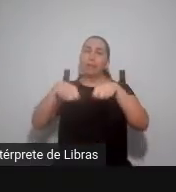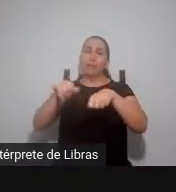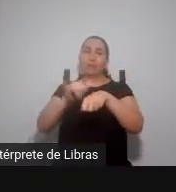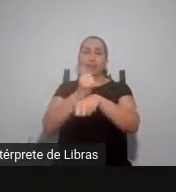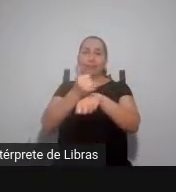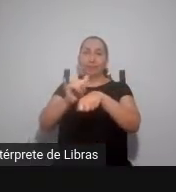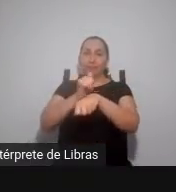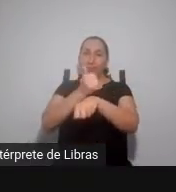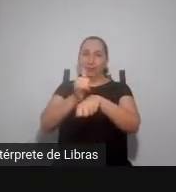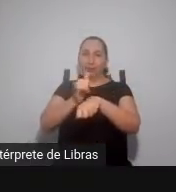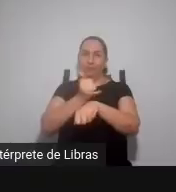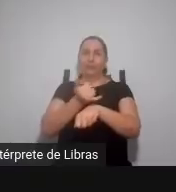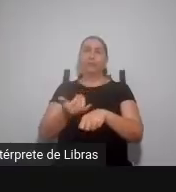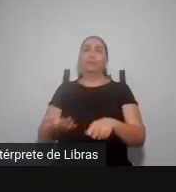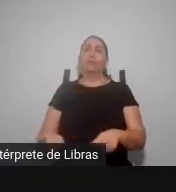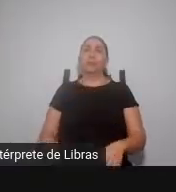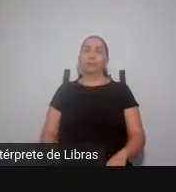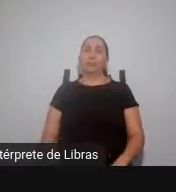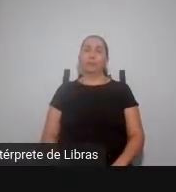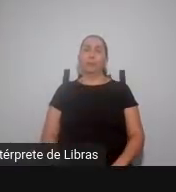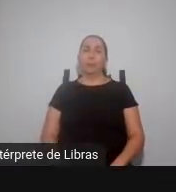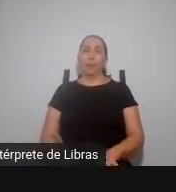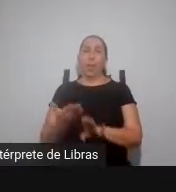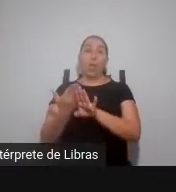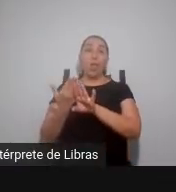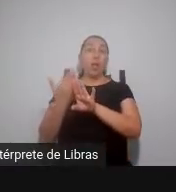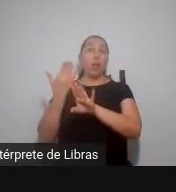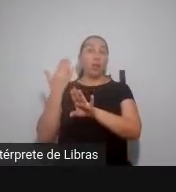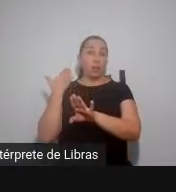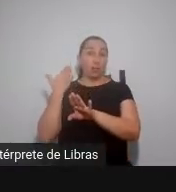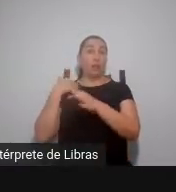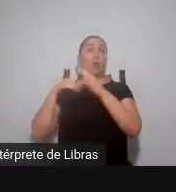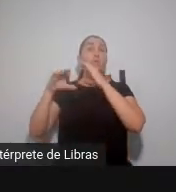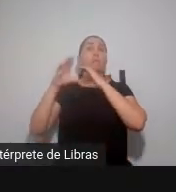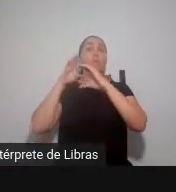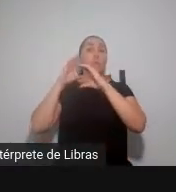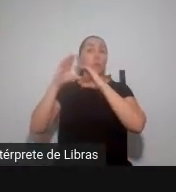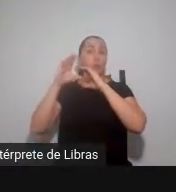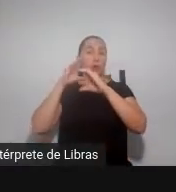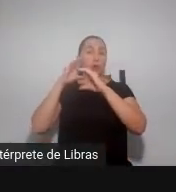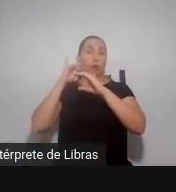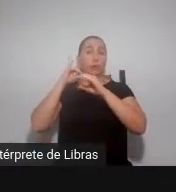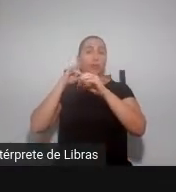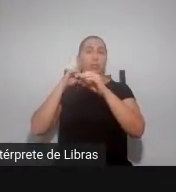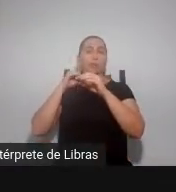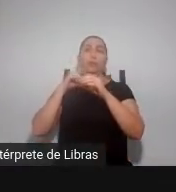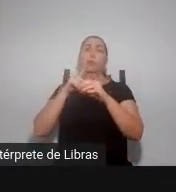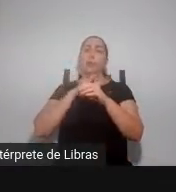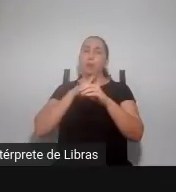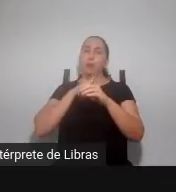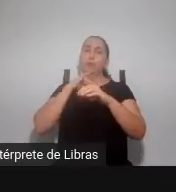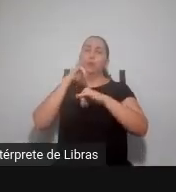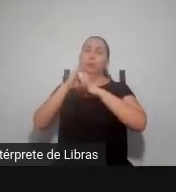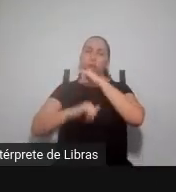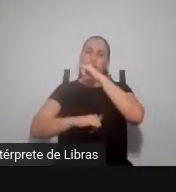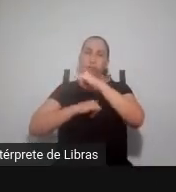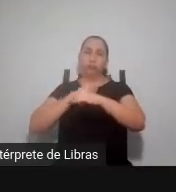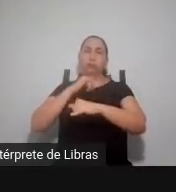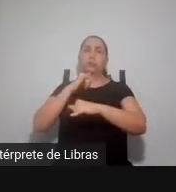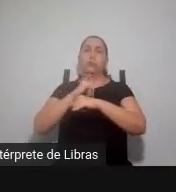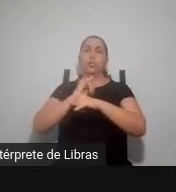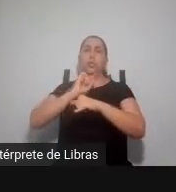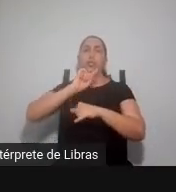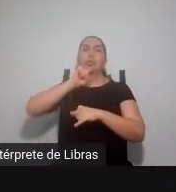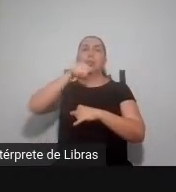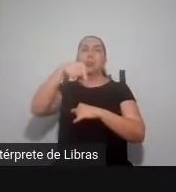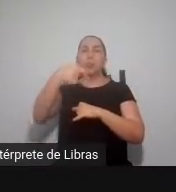começo nossa comunicação era toda por e-mail, foi um enorme desafio passar para o